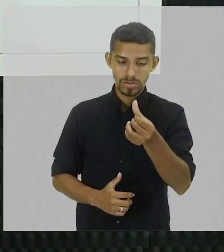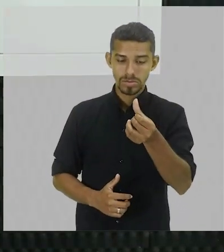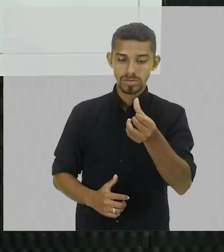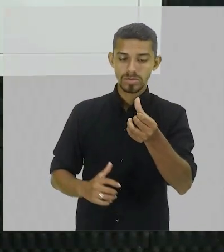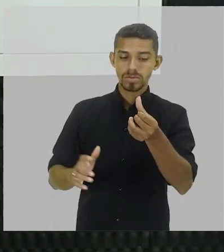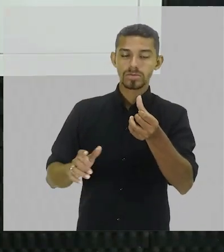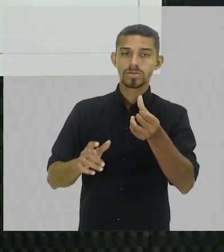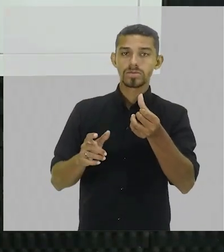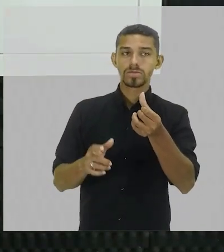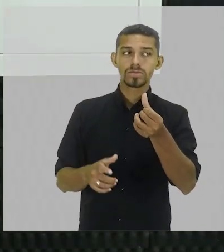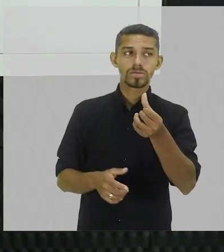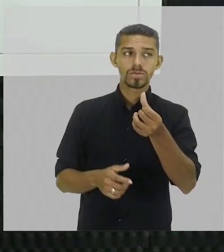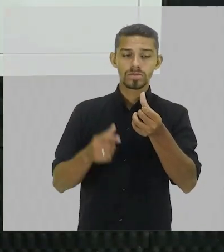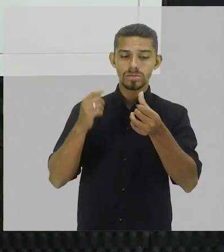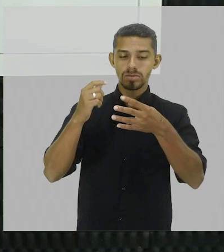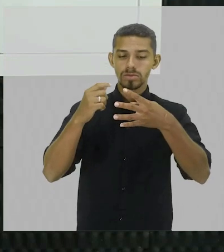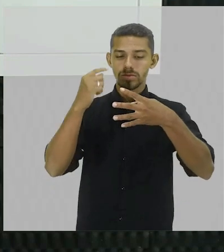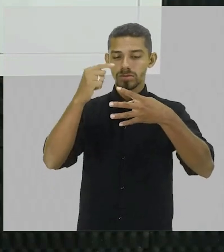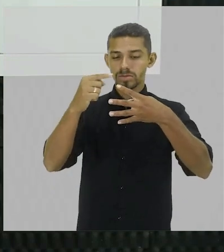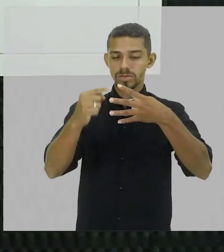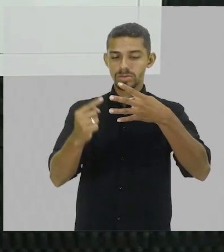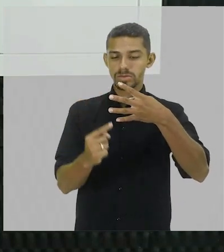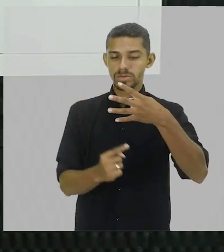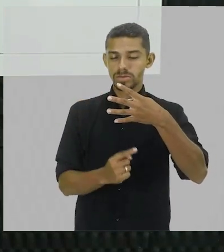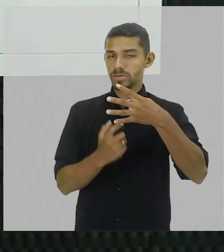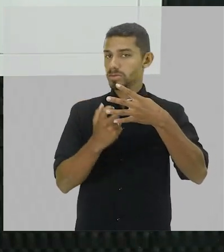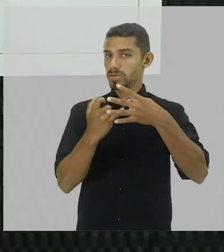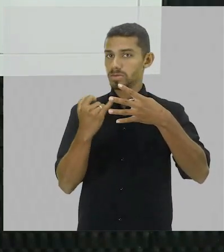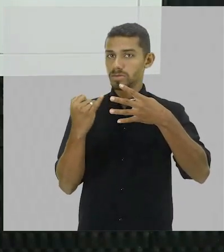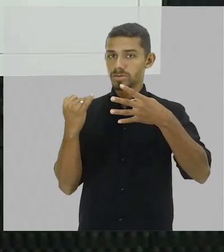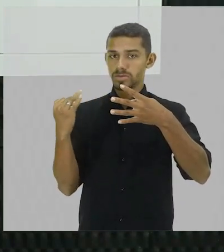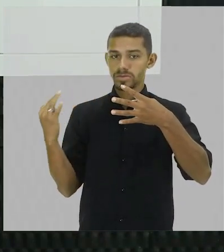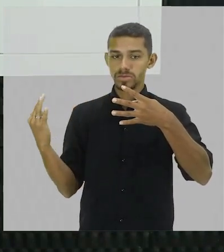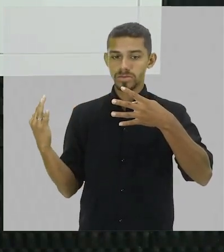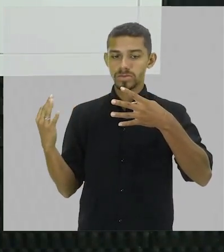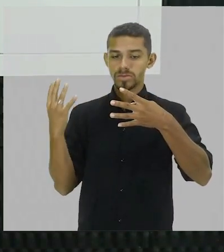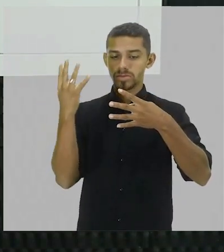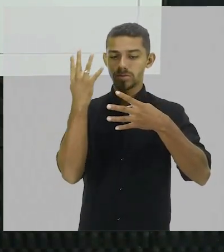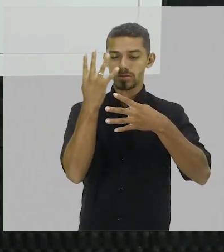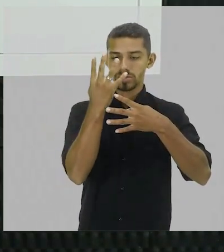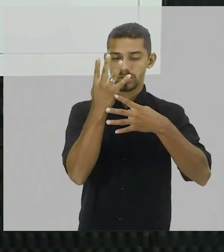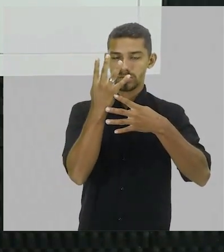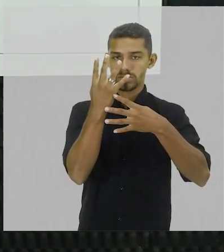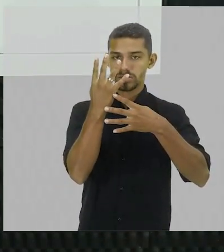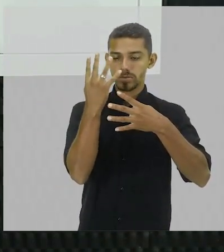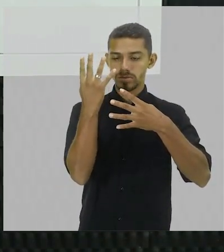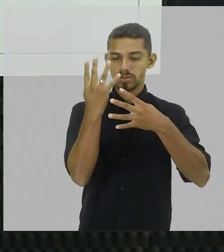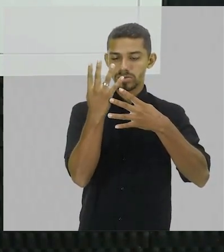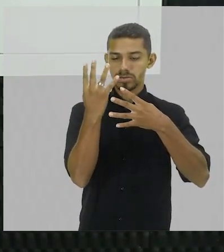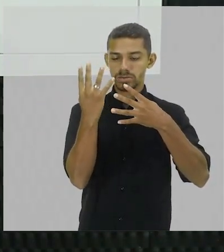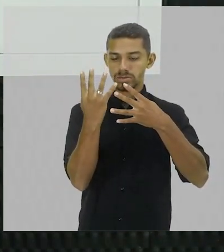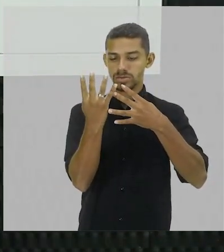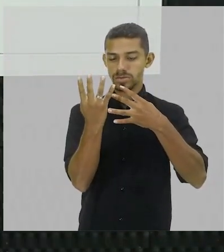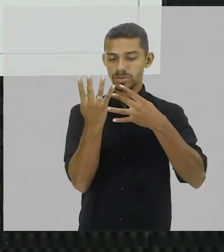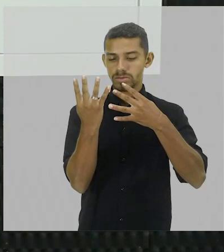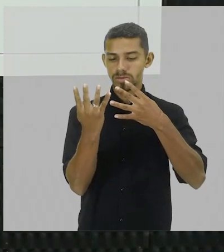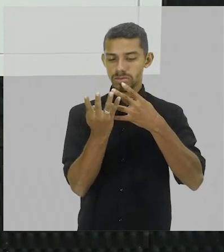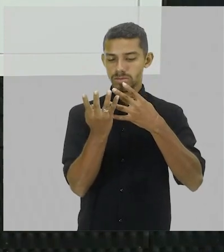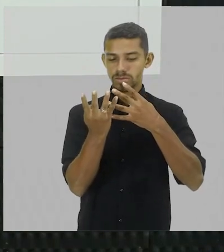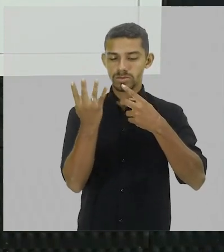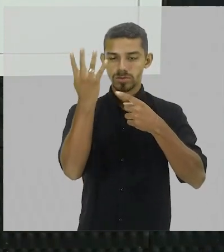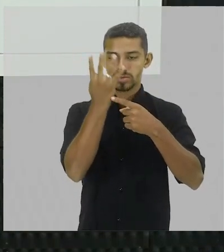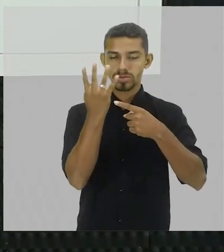Ora, 16, então cada blocozinho desse tem quanto de altura? Tem altura 4, tá? Então, essa